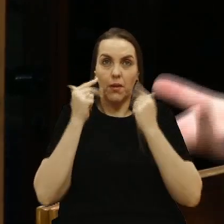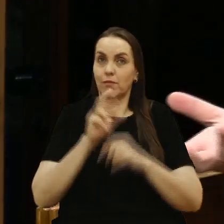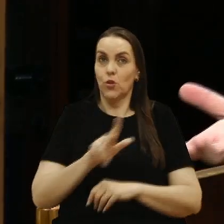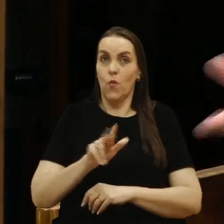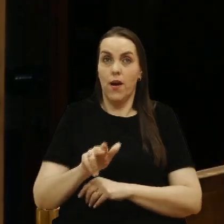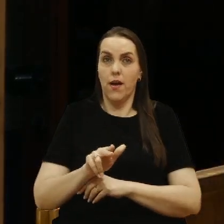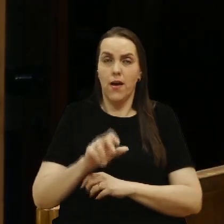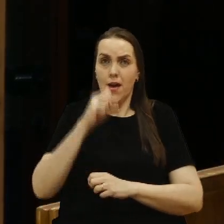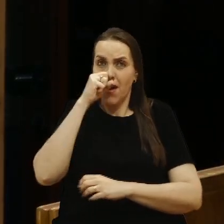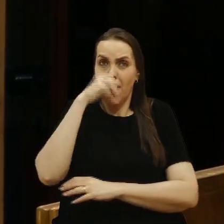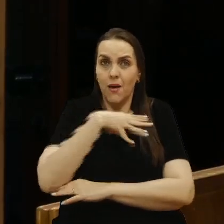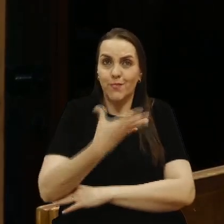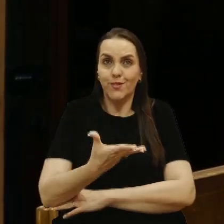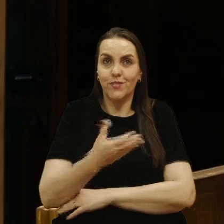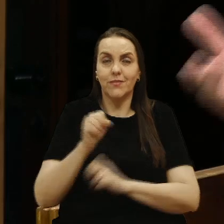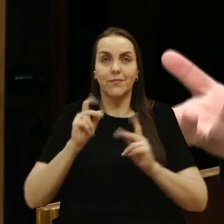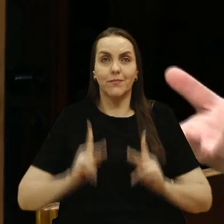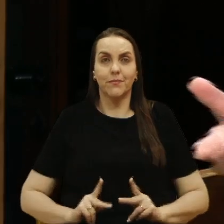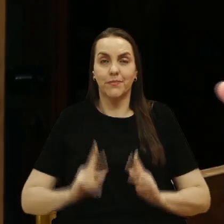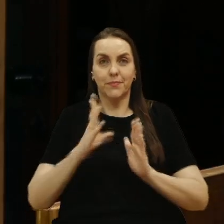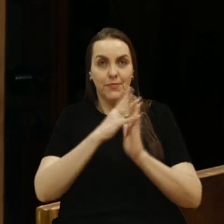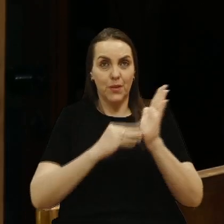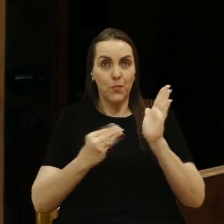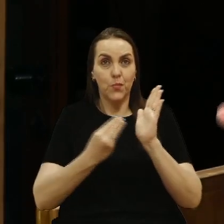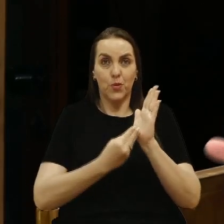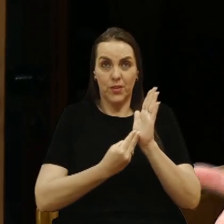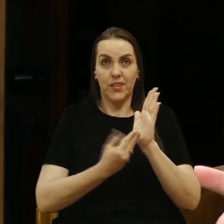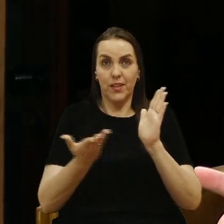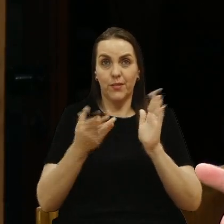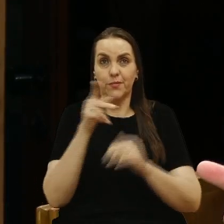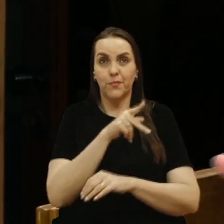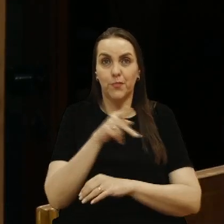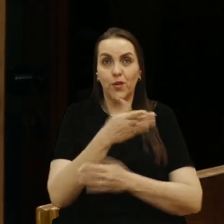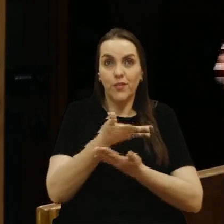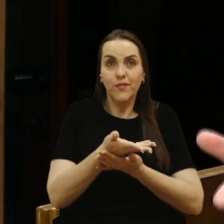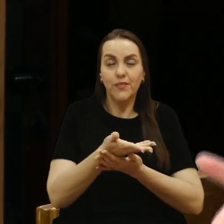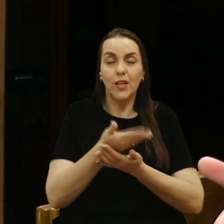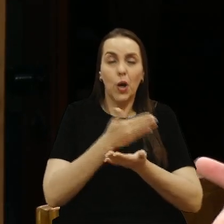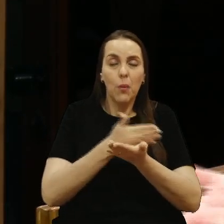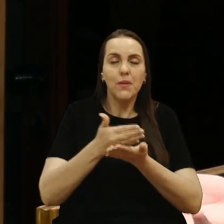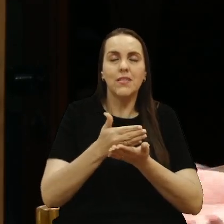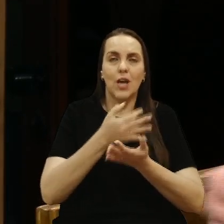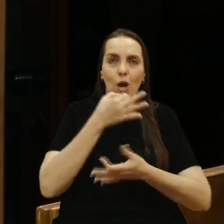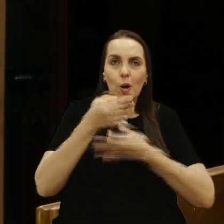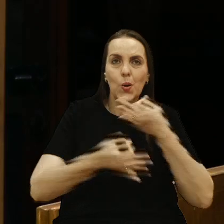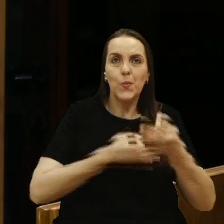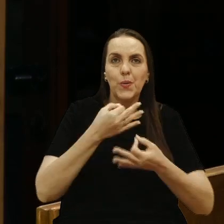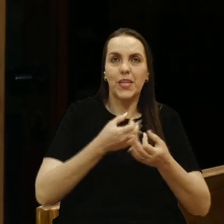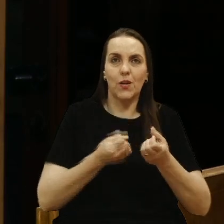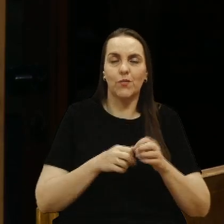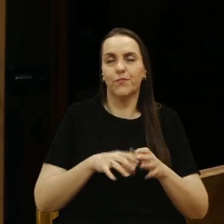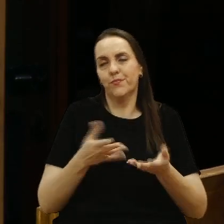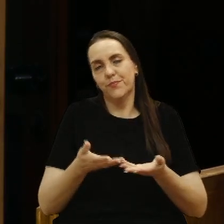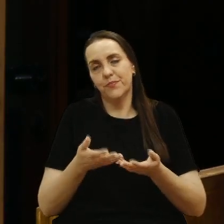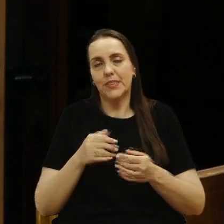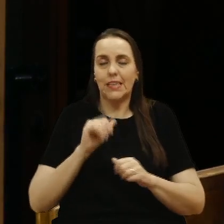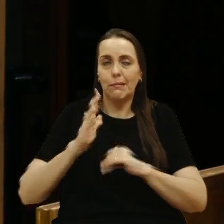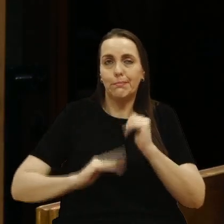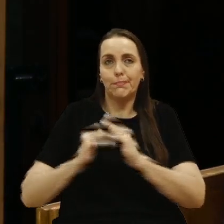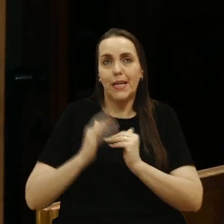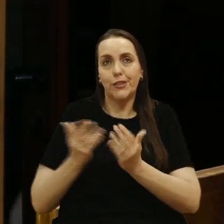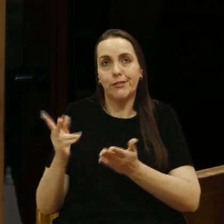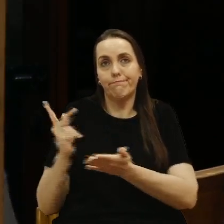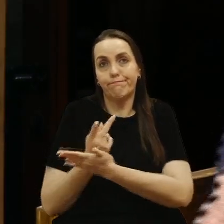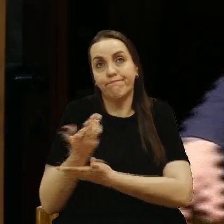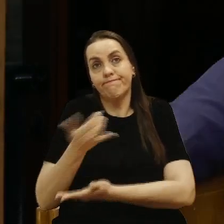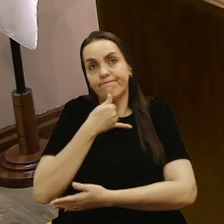um absurdo. Alguém que deveria dar um exemplo desde a raiz, né, como um formador de opinião, que é o professor, infelizmente tem essa prática. Seu a parte, vereadora